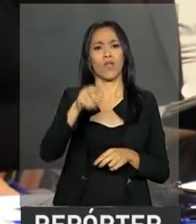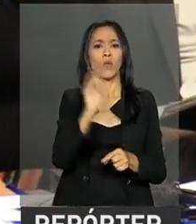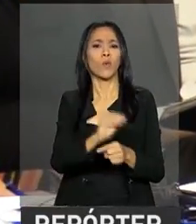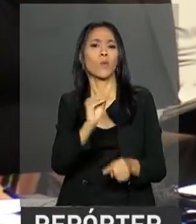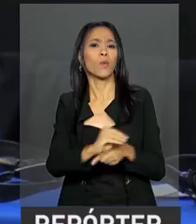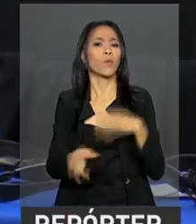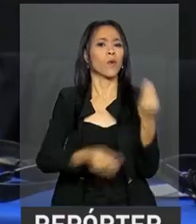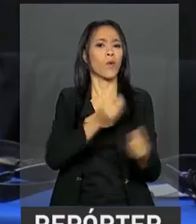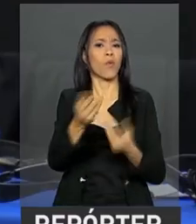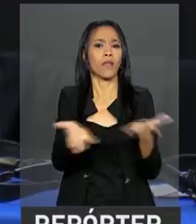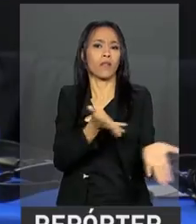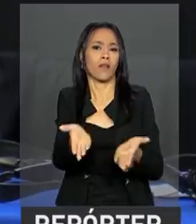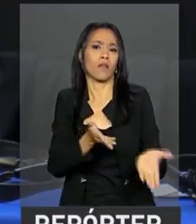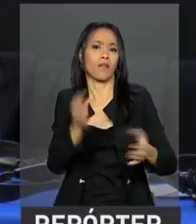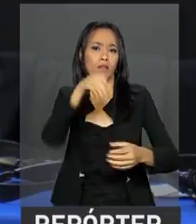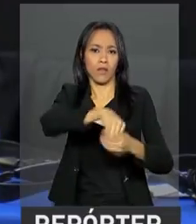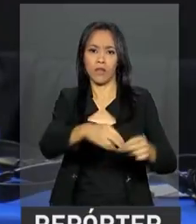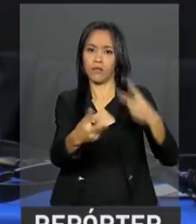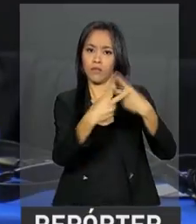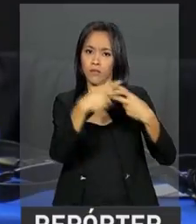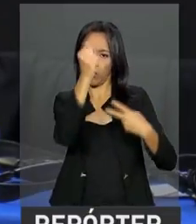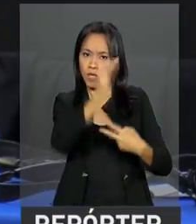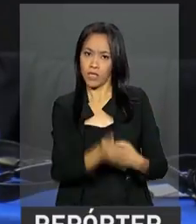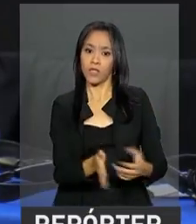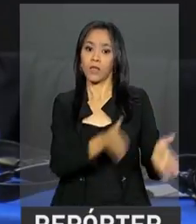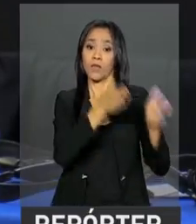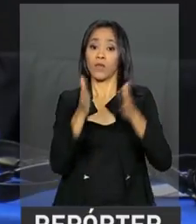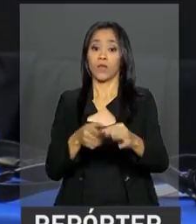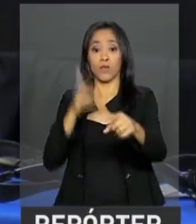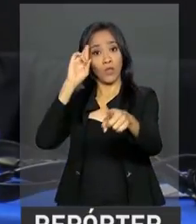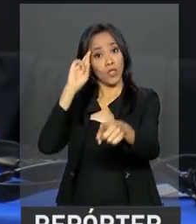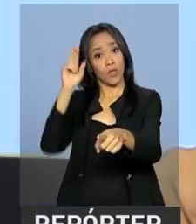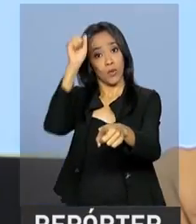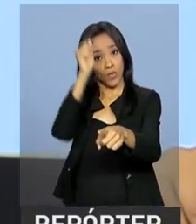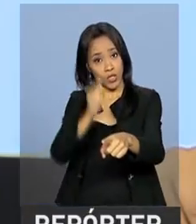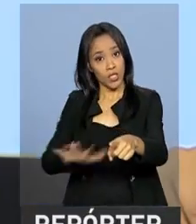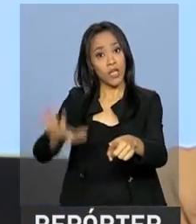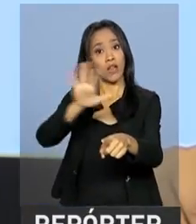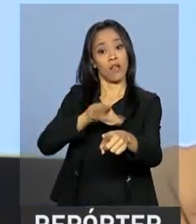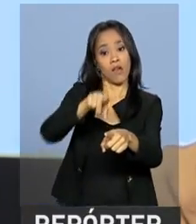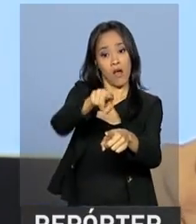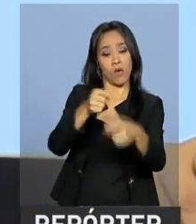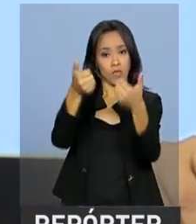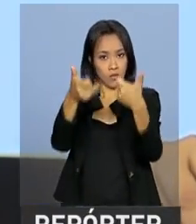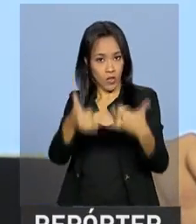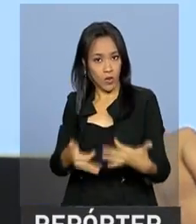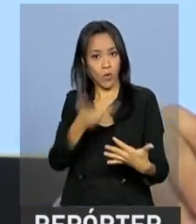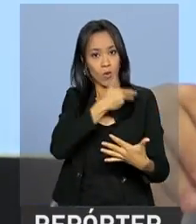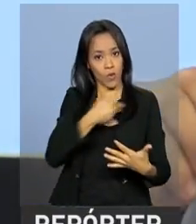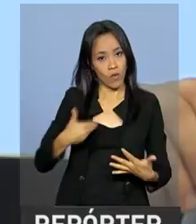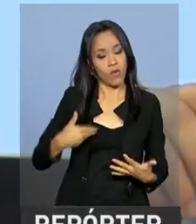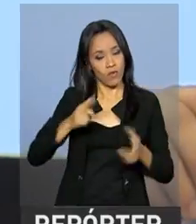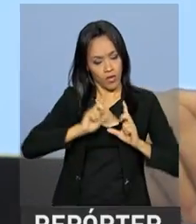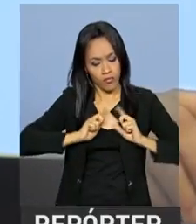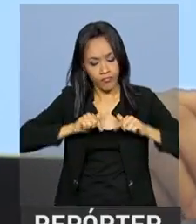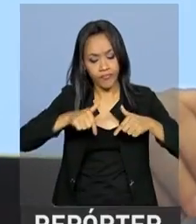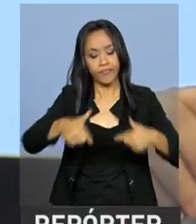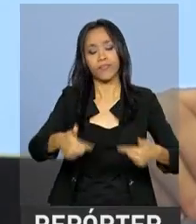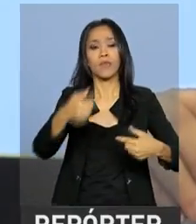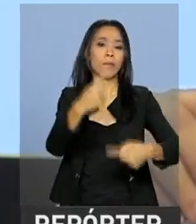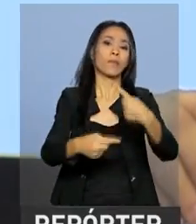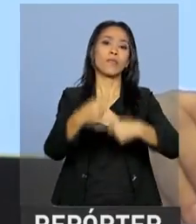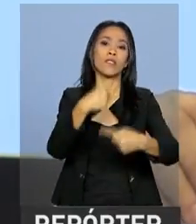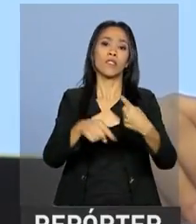penitenciário brasileiro. O diretor-geral do Departamento Penitenciário Nacional destacou que o governo tem se empenhado em políticas